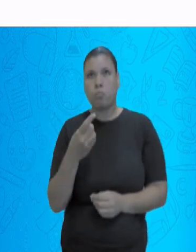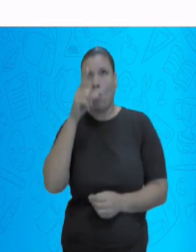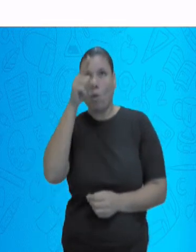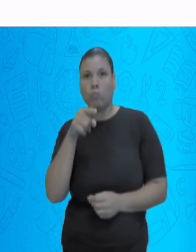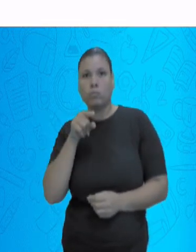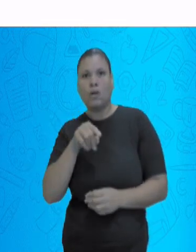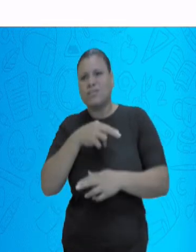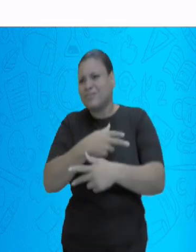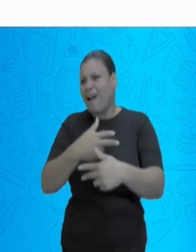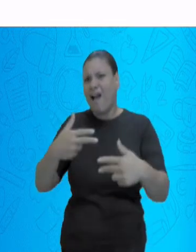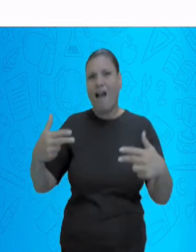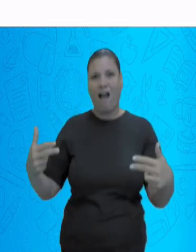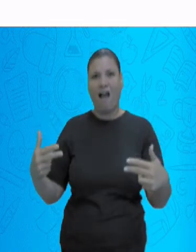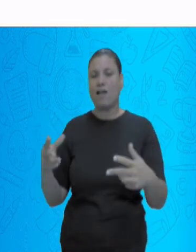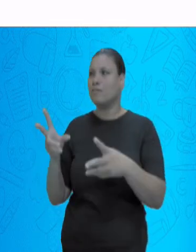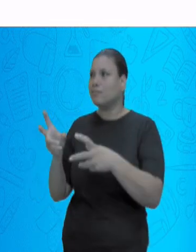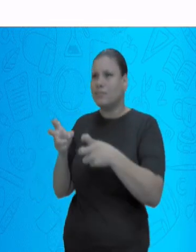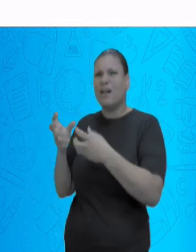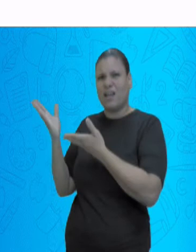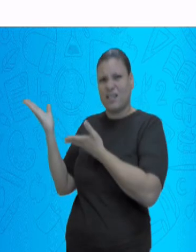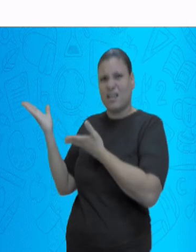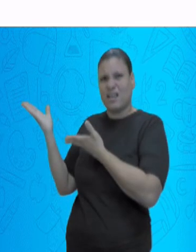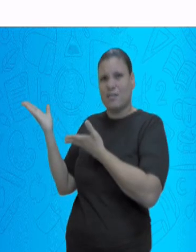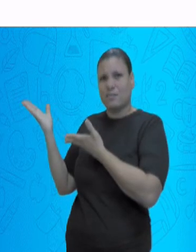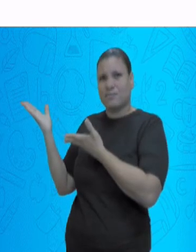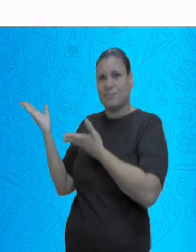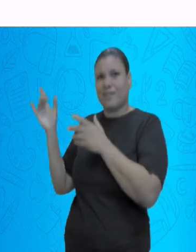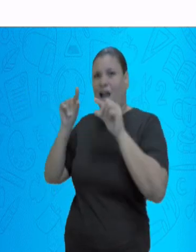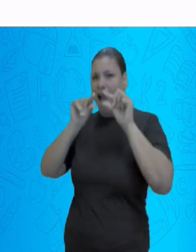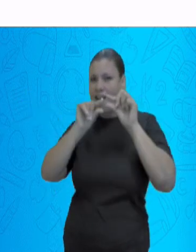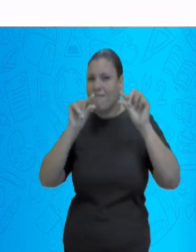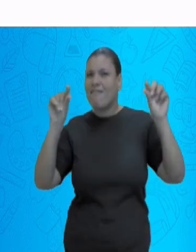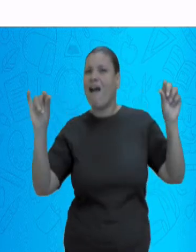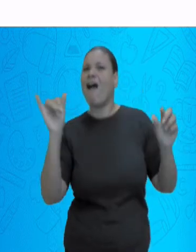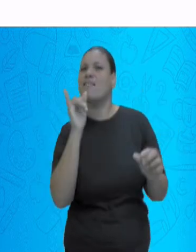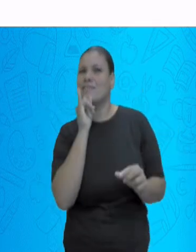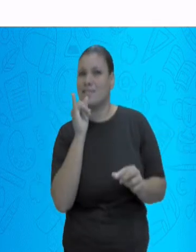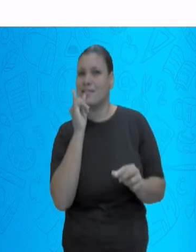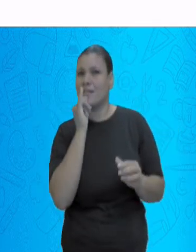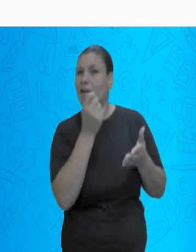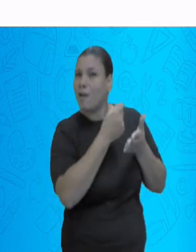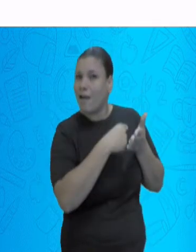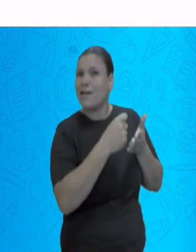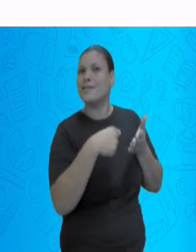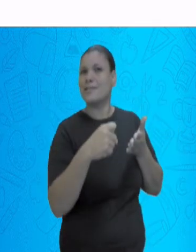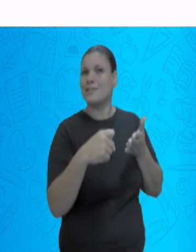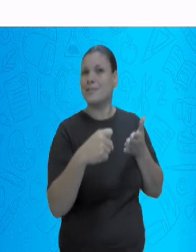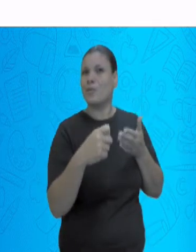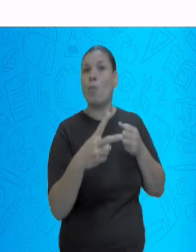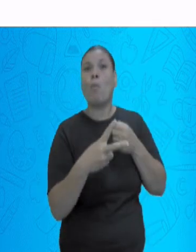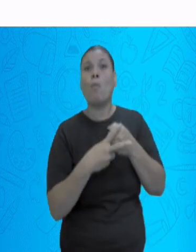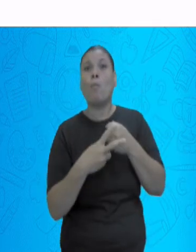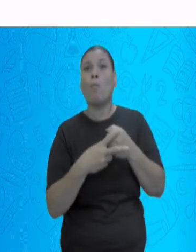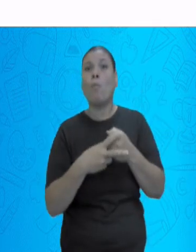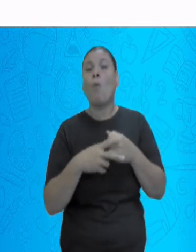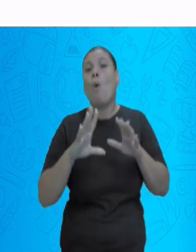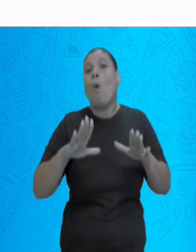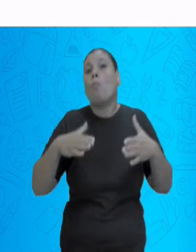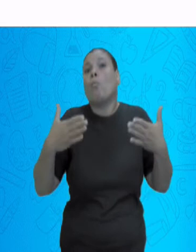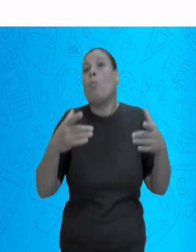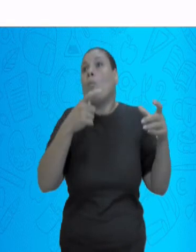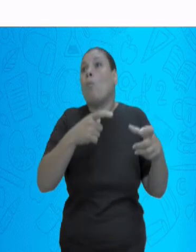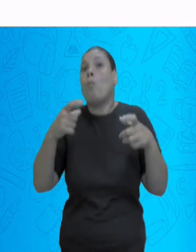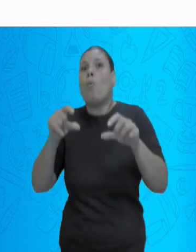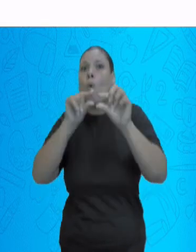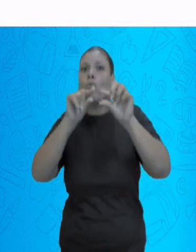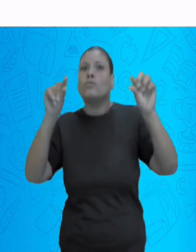Discutiu-se muito a questão naquela oportunidade. Prestem atenção, o pronome está depois do